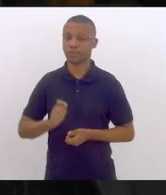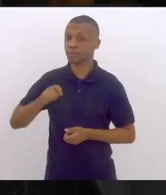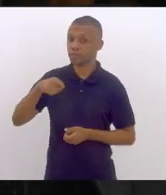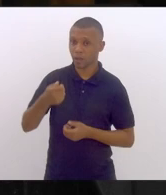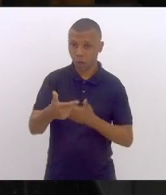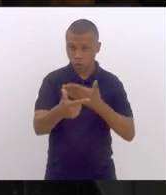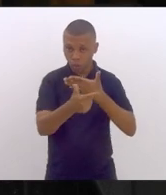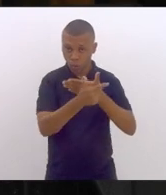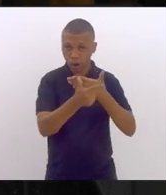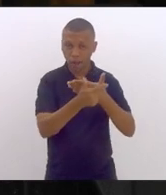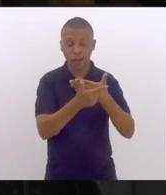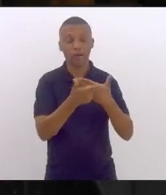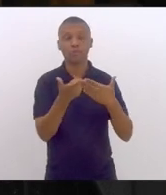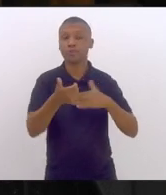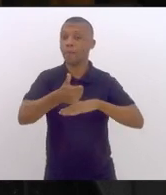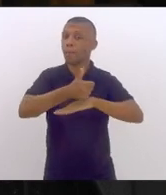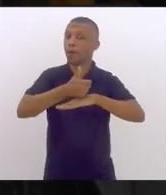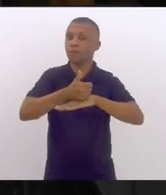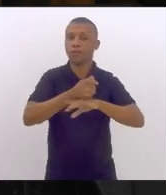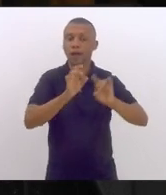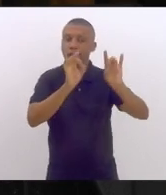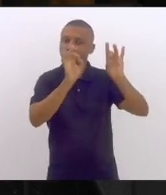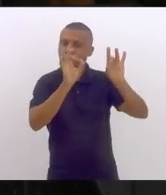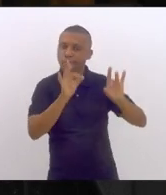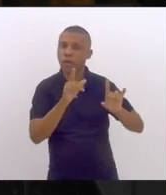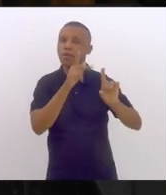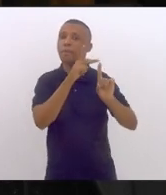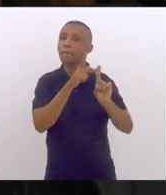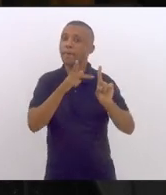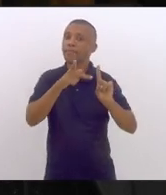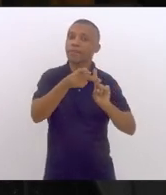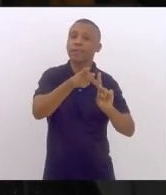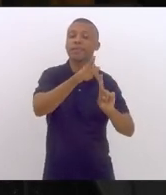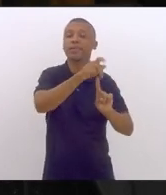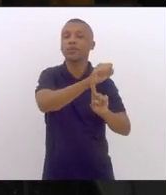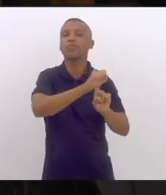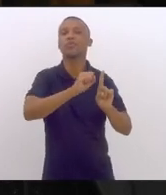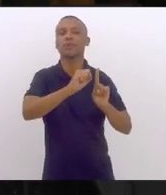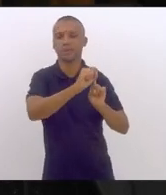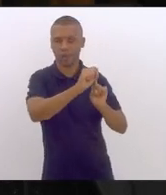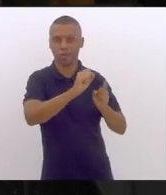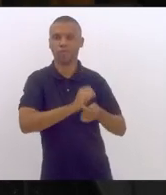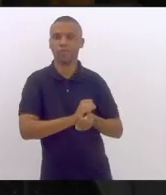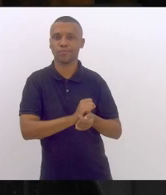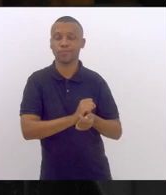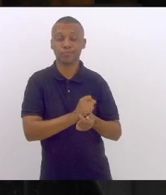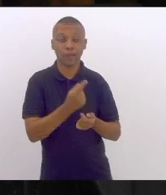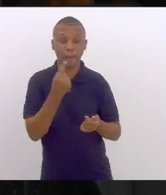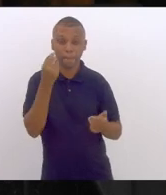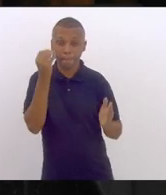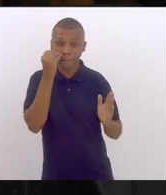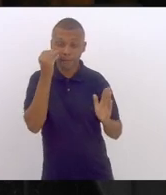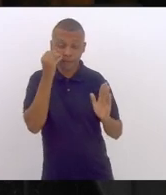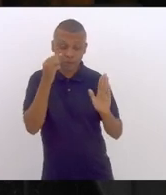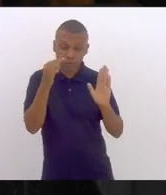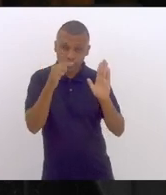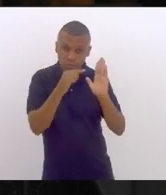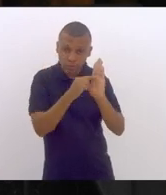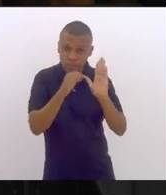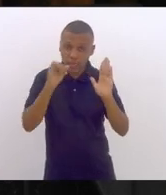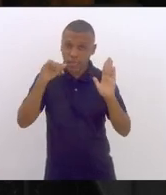de especialista em Previdência Social previsto no inciso primeiro